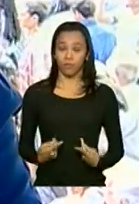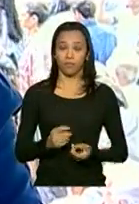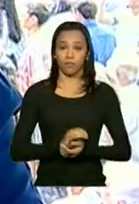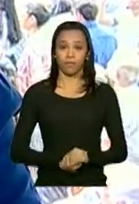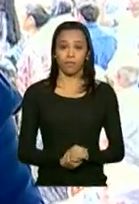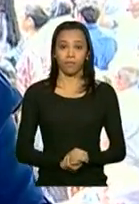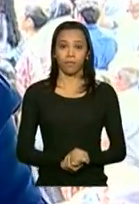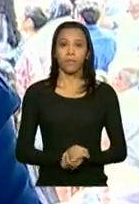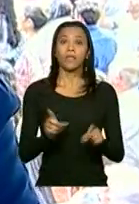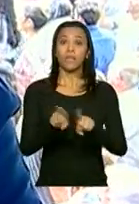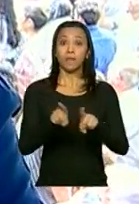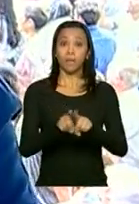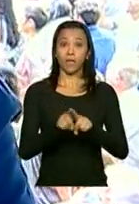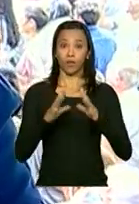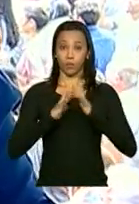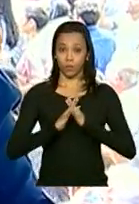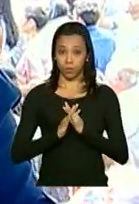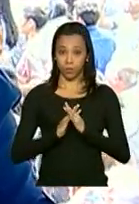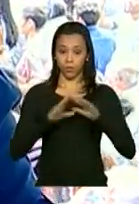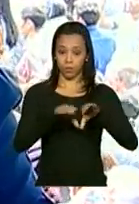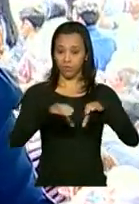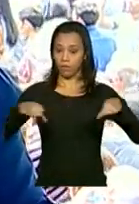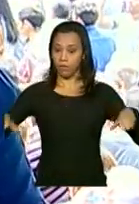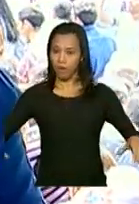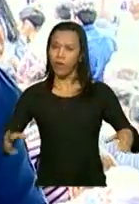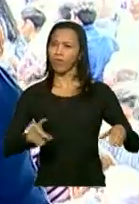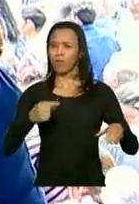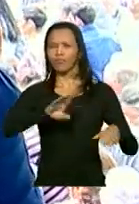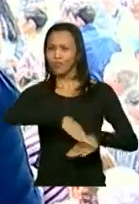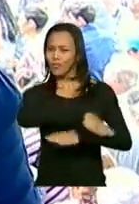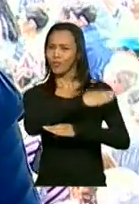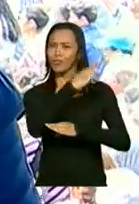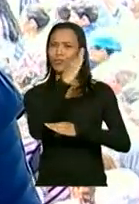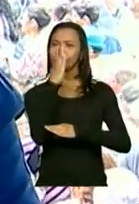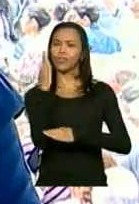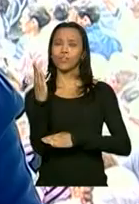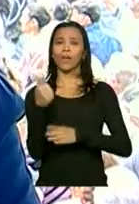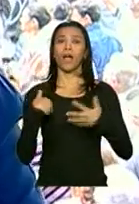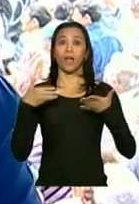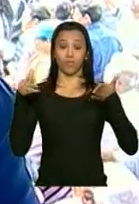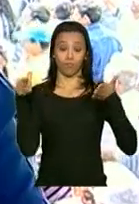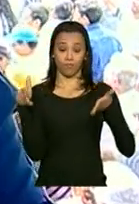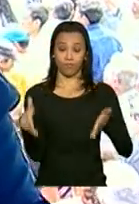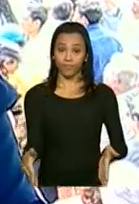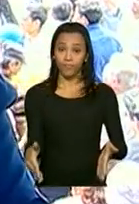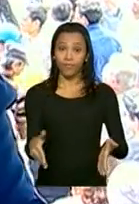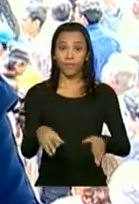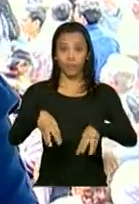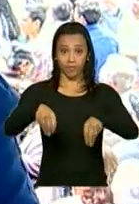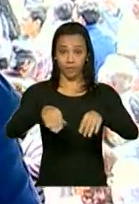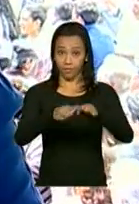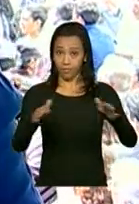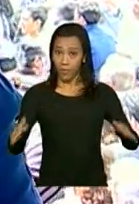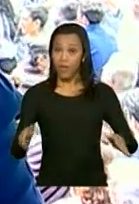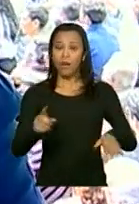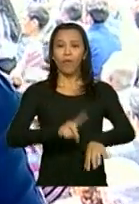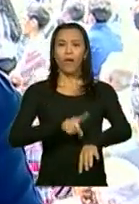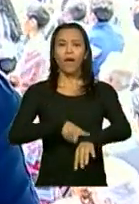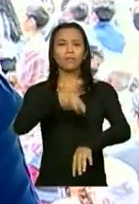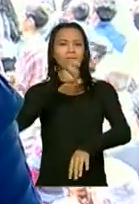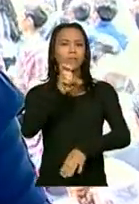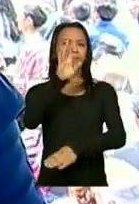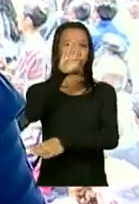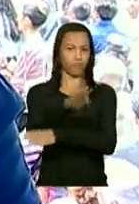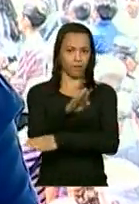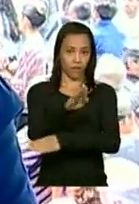república o velório vai ocorrer durante todo o dia e o enterro está marcado está previsto para 5 horas da